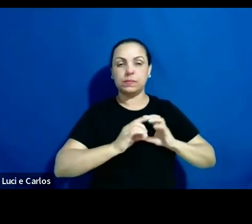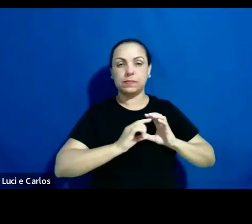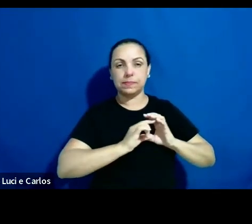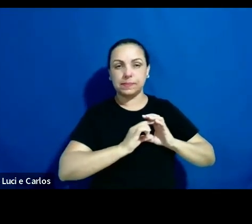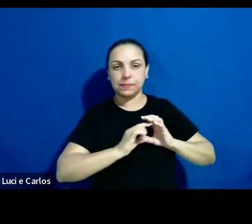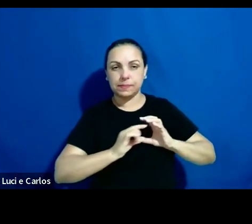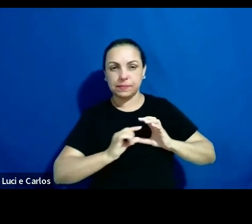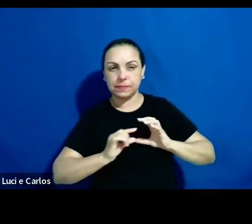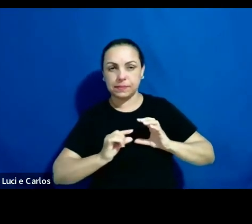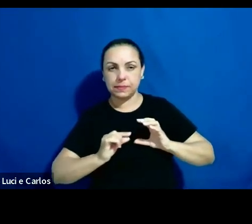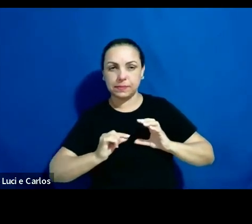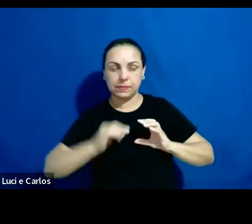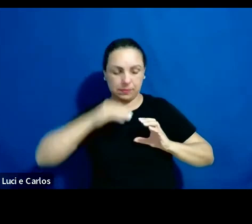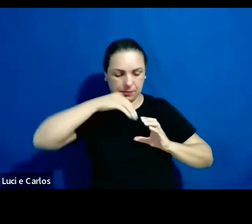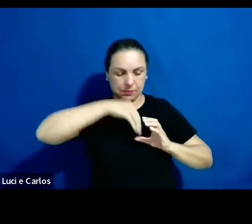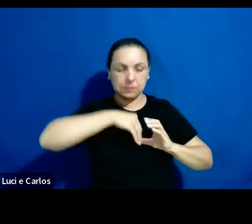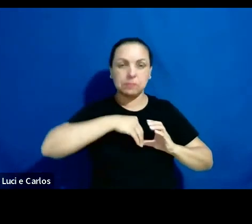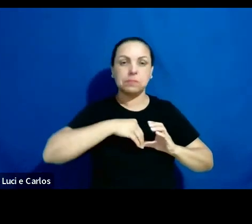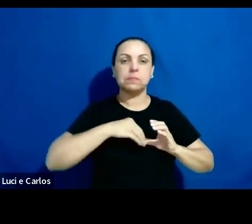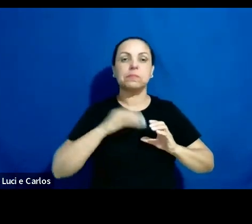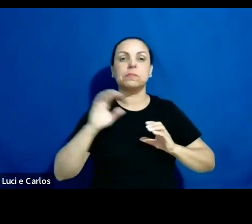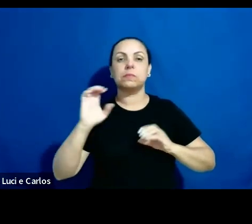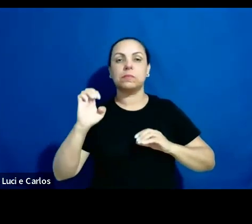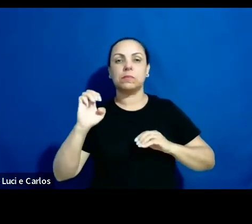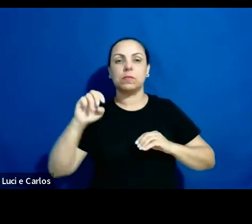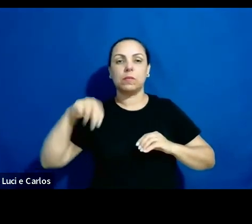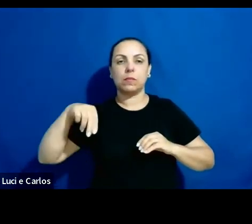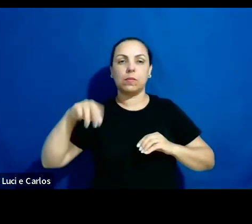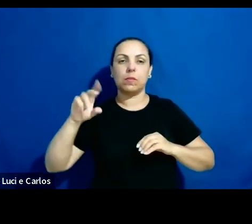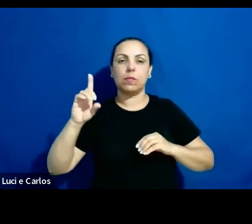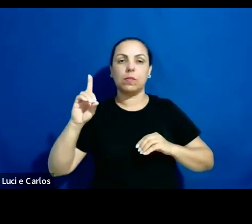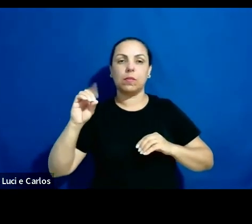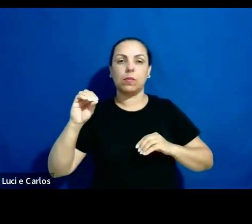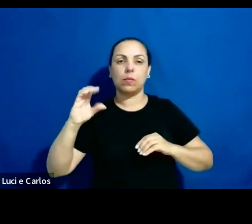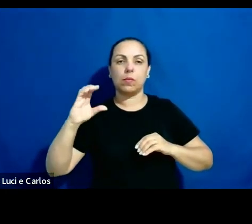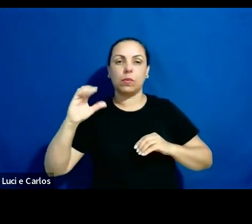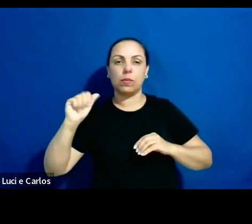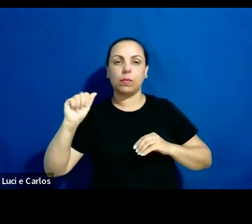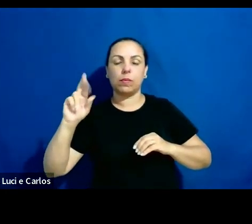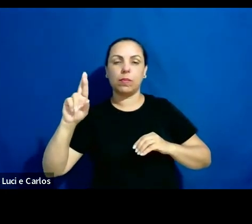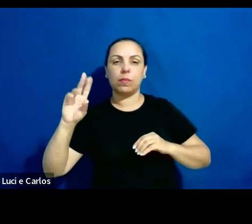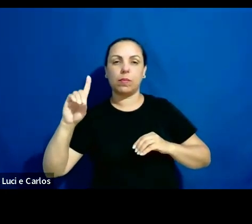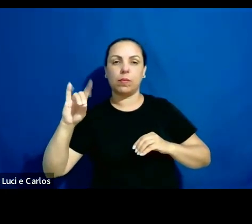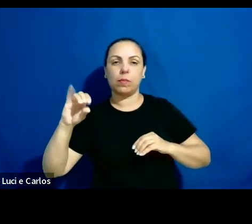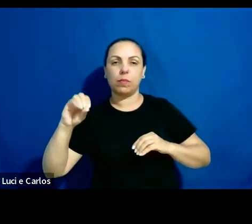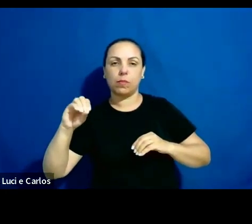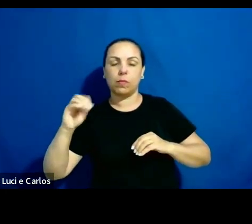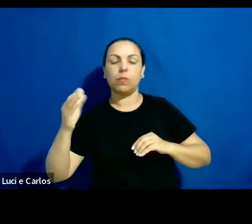camada mais interna, e o pericárdio. Ou seja, o miocárdio, ele fica no meio.